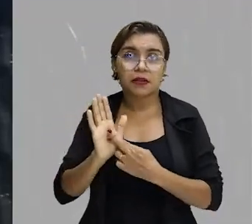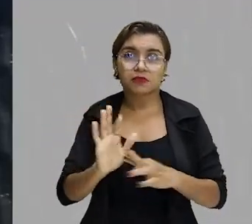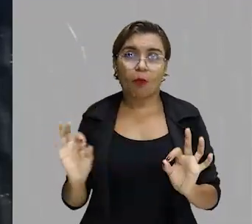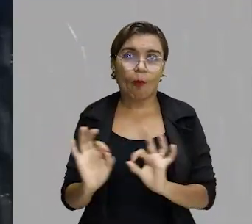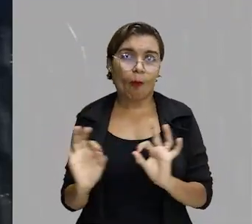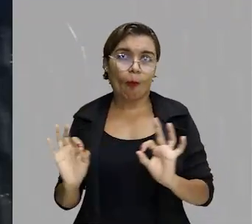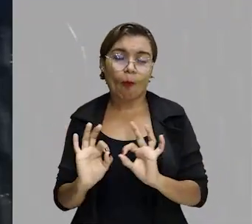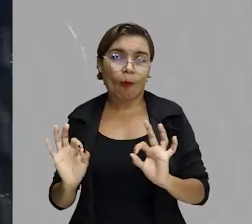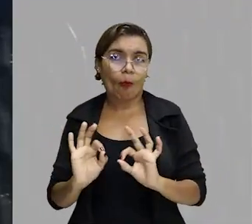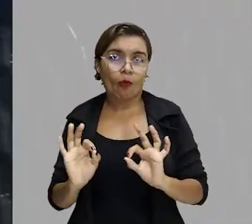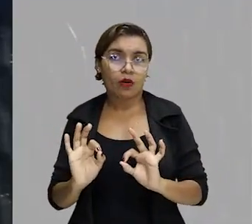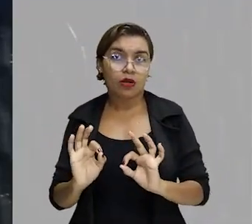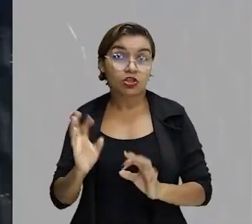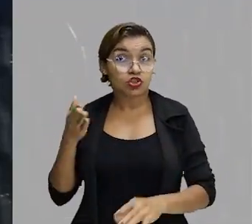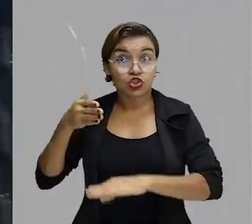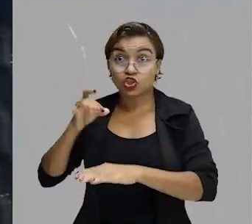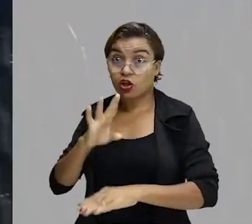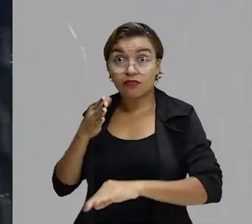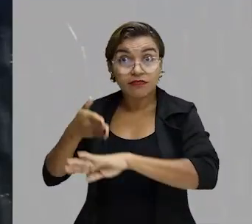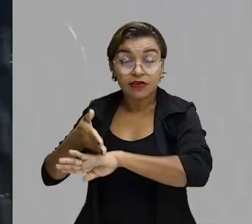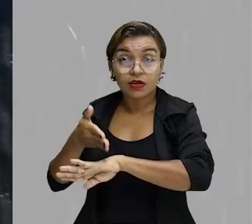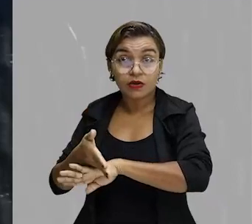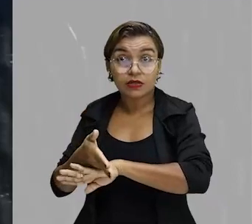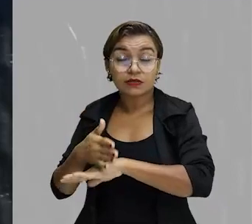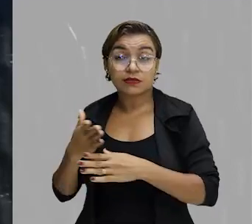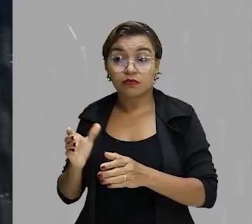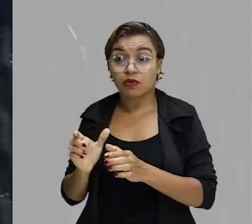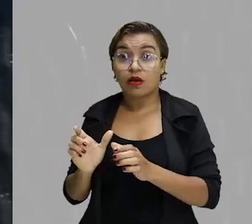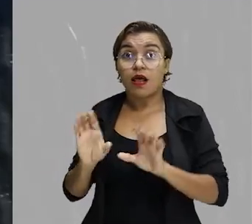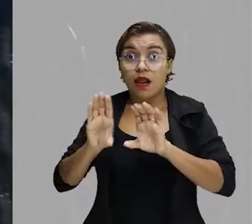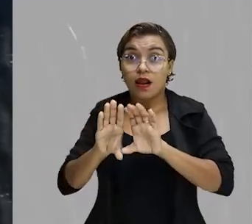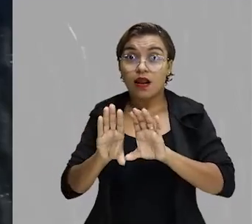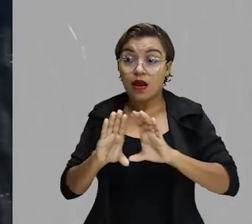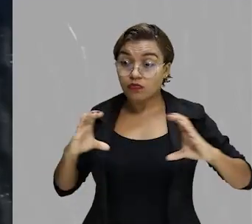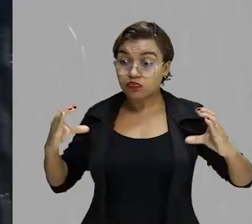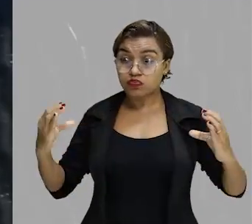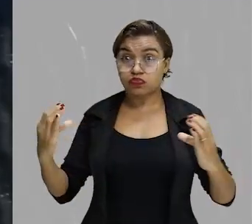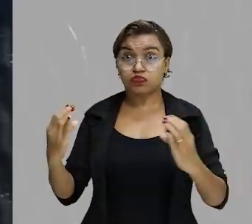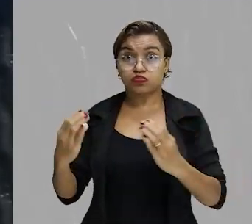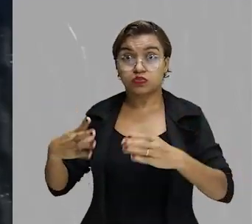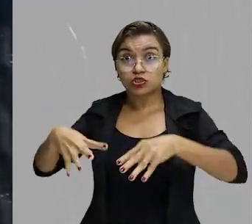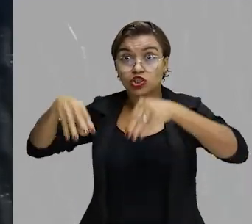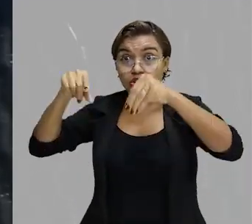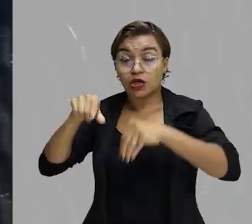Ele é parte da torcida. E aí no estádio, aquela torcida ela tem um tipo de ação bem